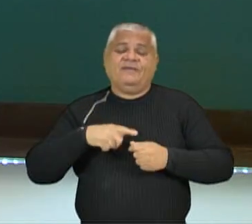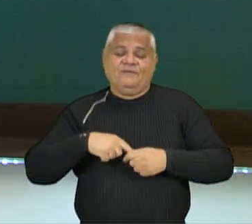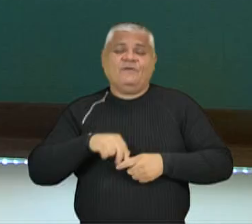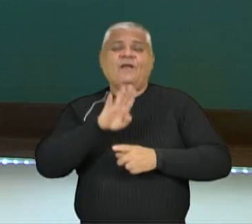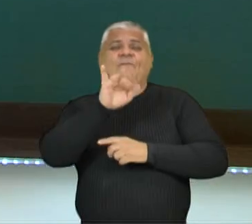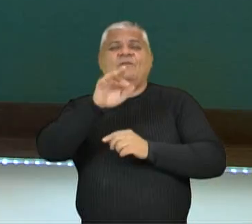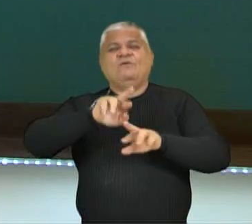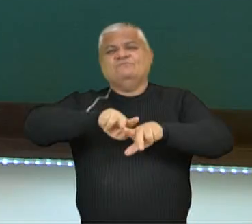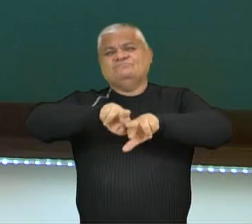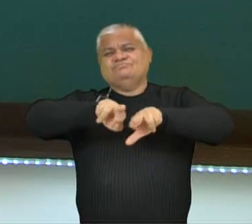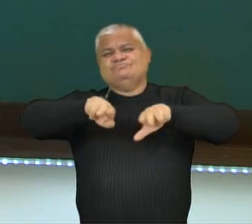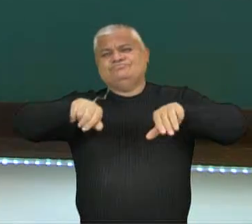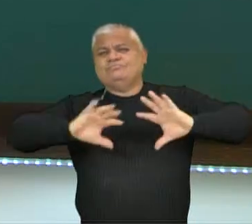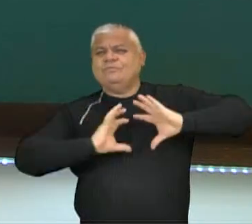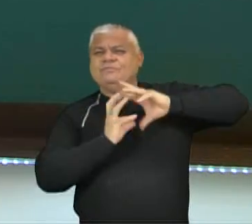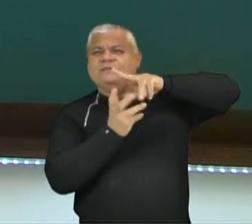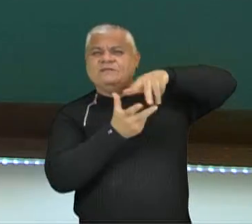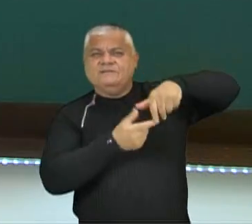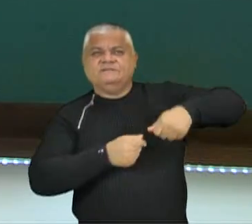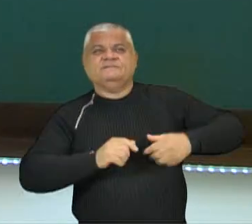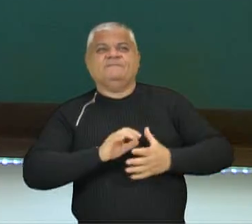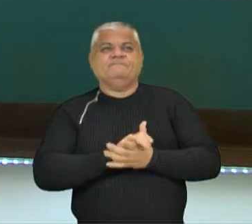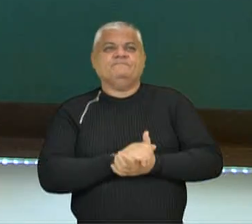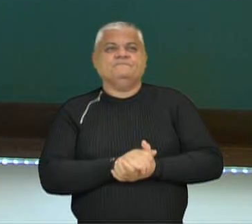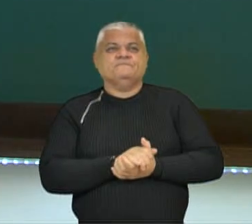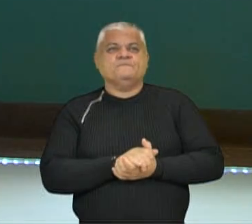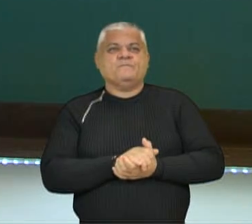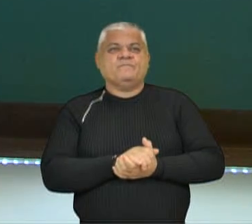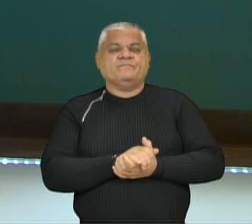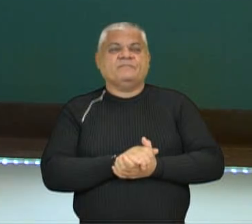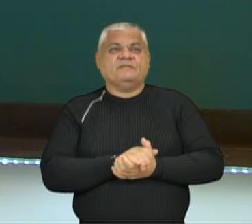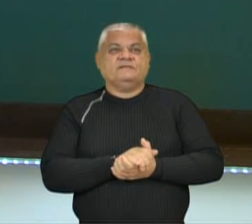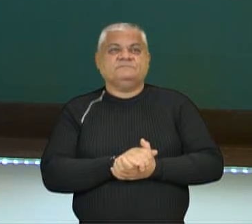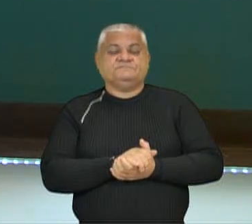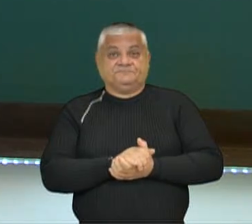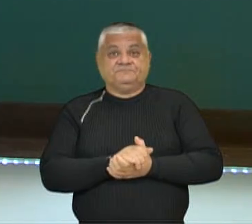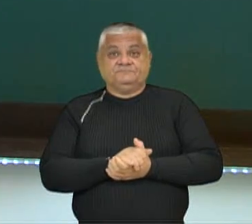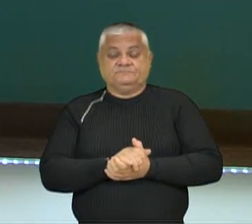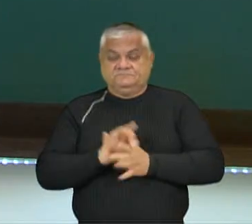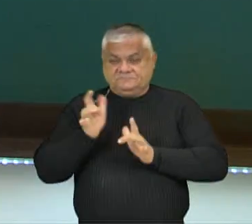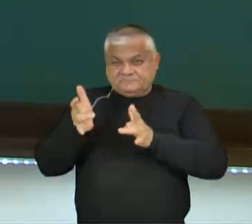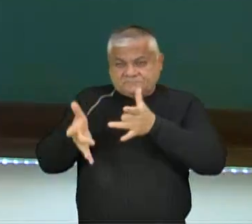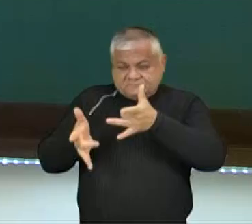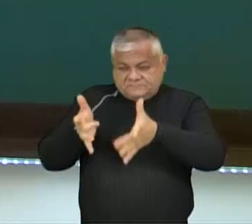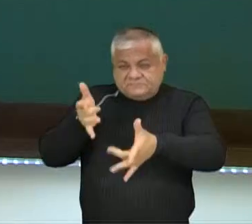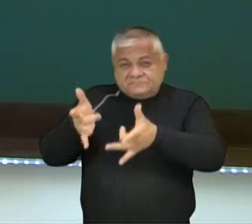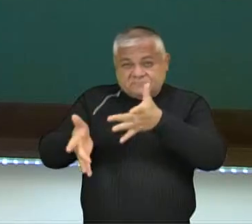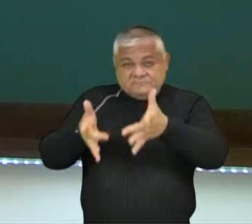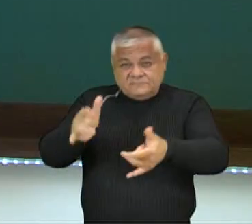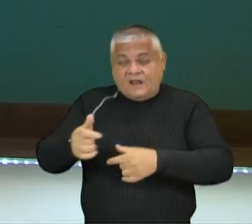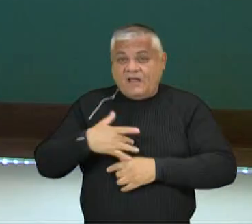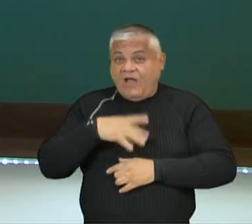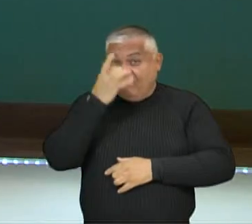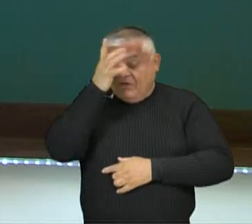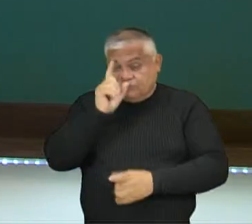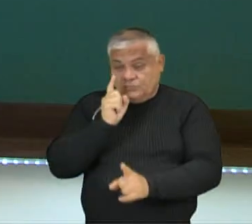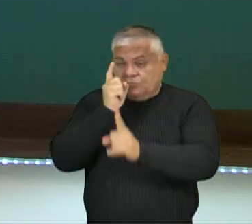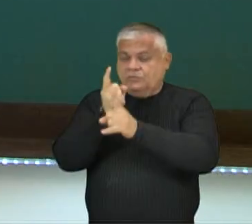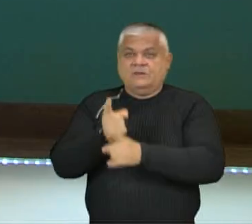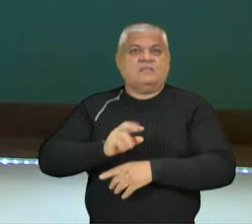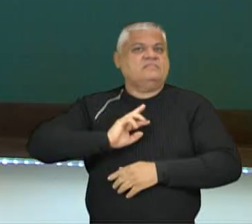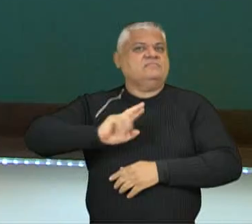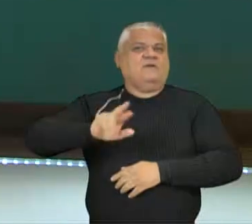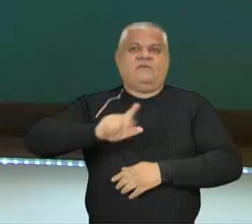vê atualmente no nosso planeta. Os fósseis, eles não são tão fáceis de serem encontrados porque